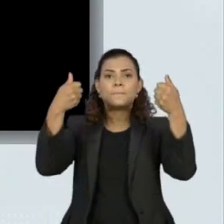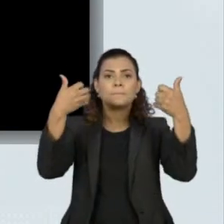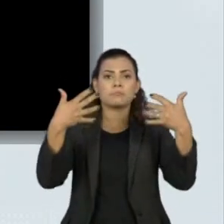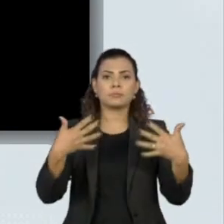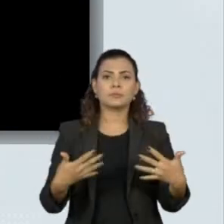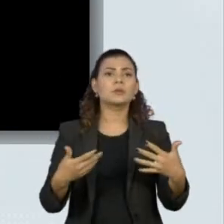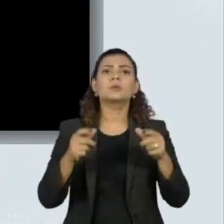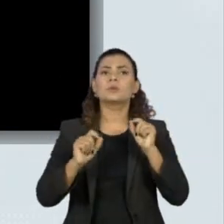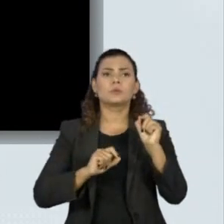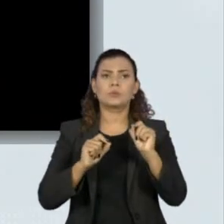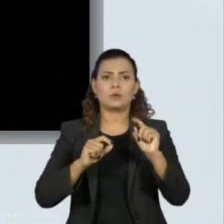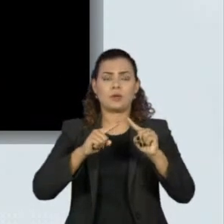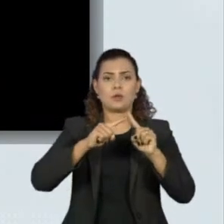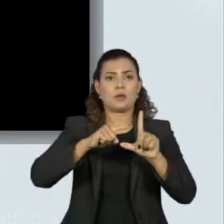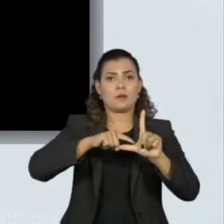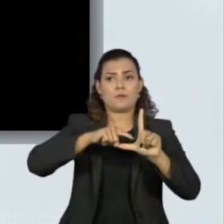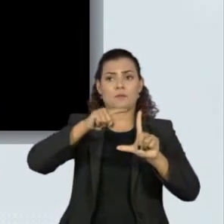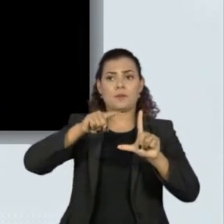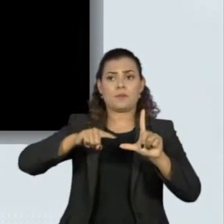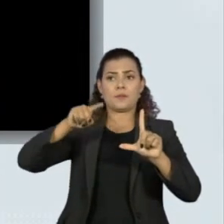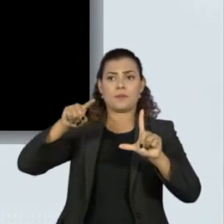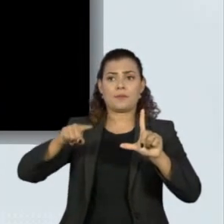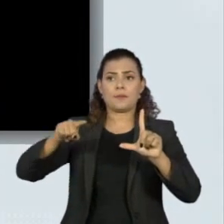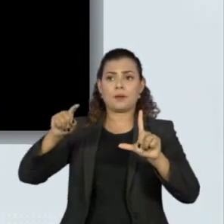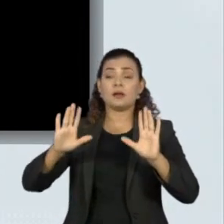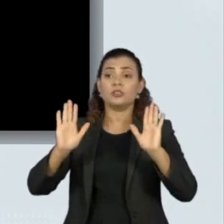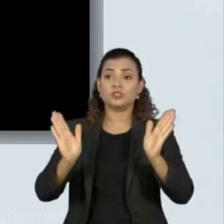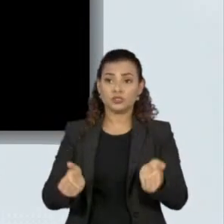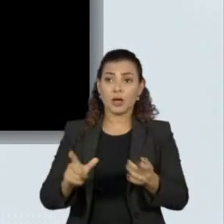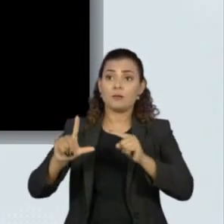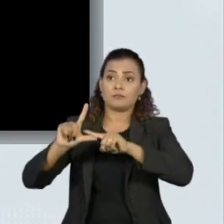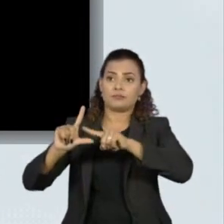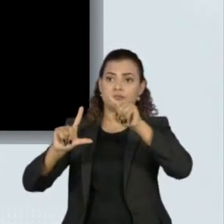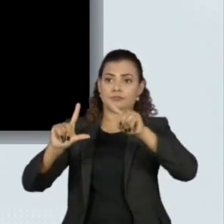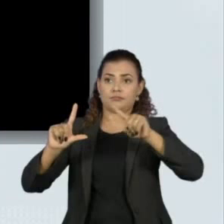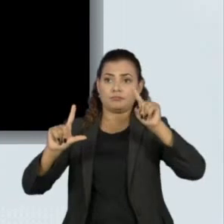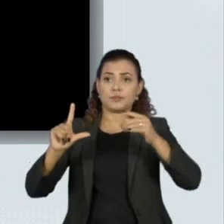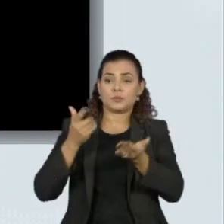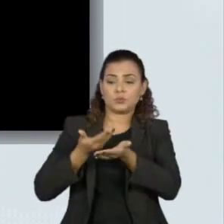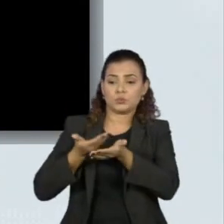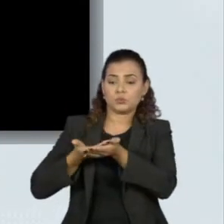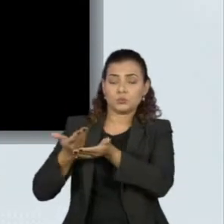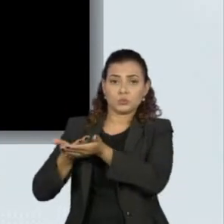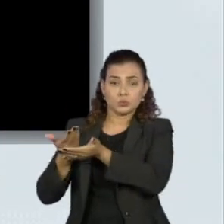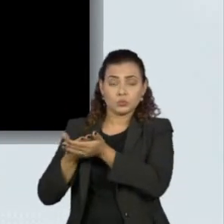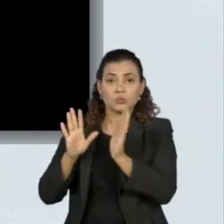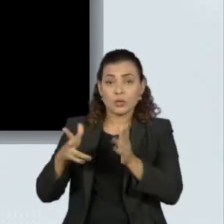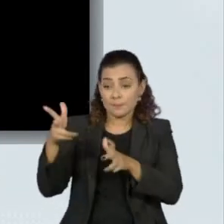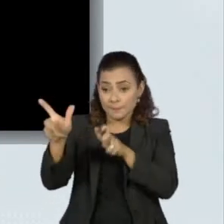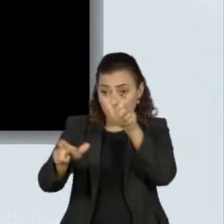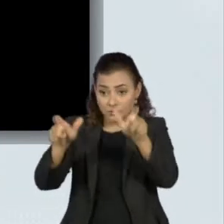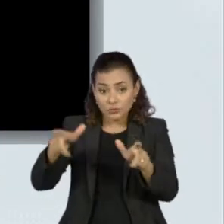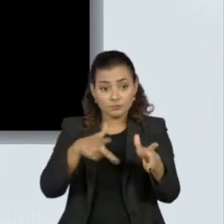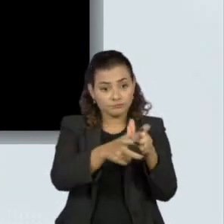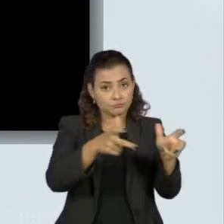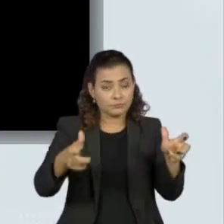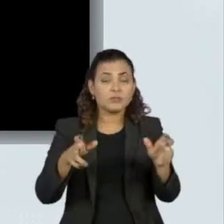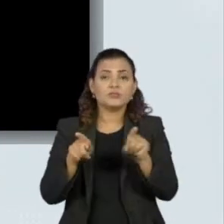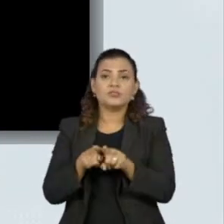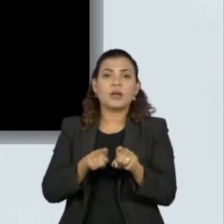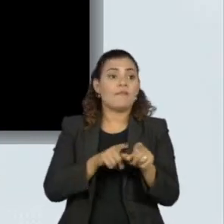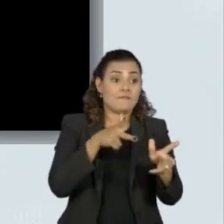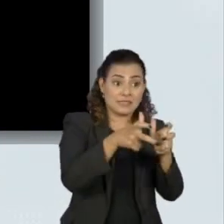reações sistêmicas observadas nesse estudo entre os que receberam a vacina e também os que receberam o